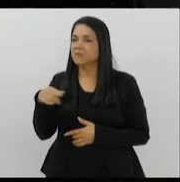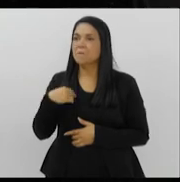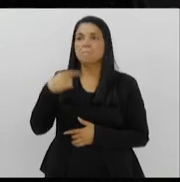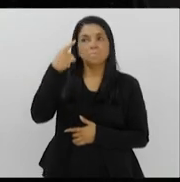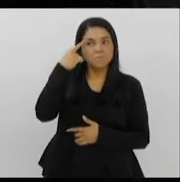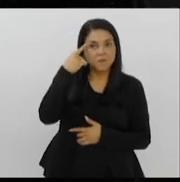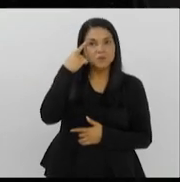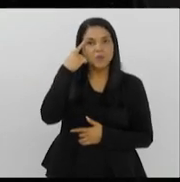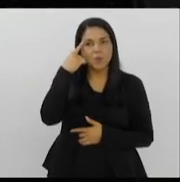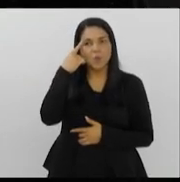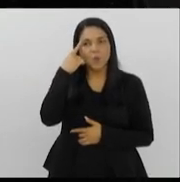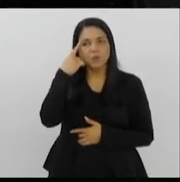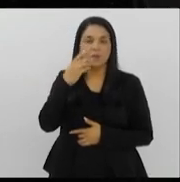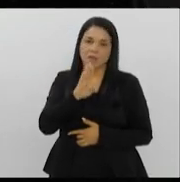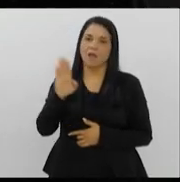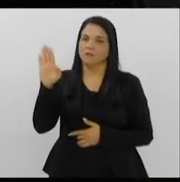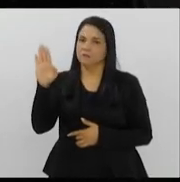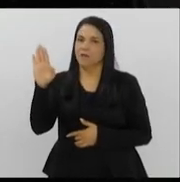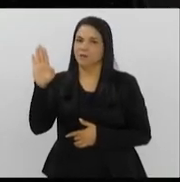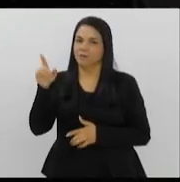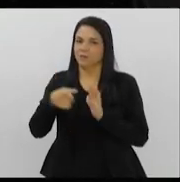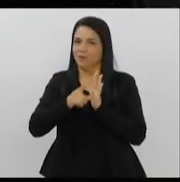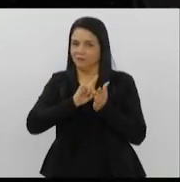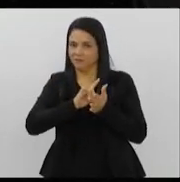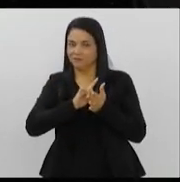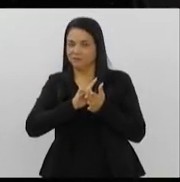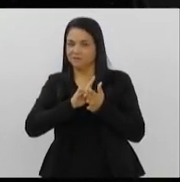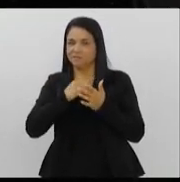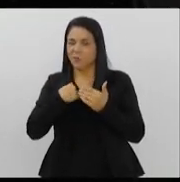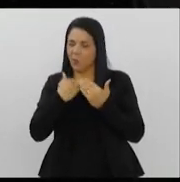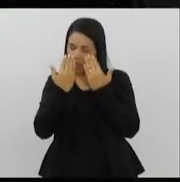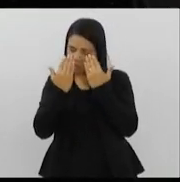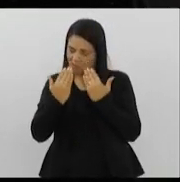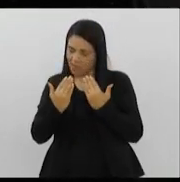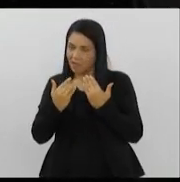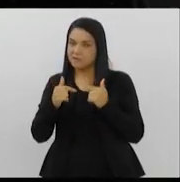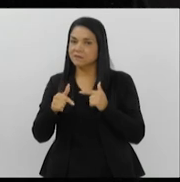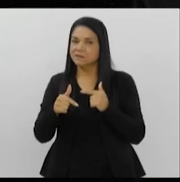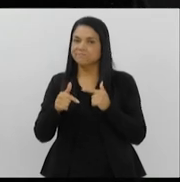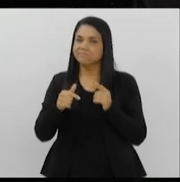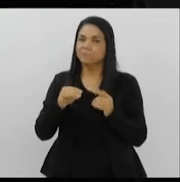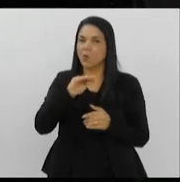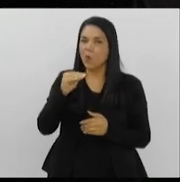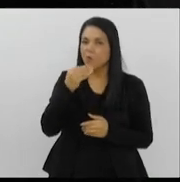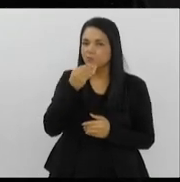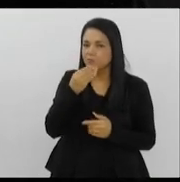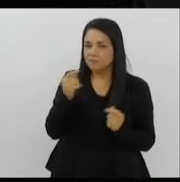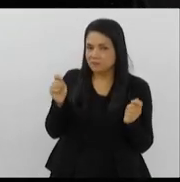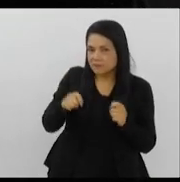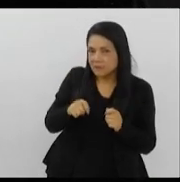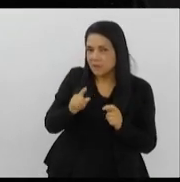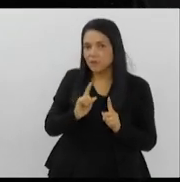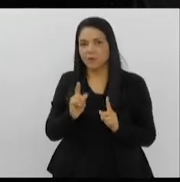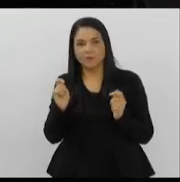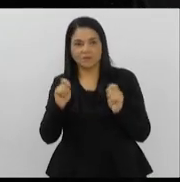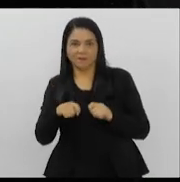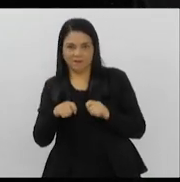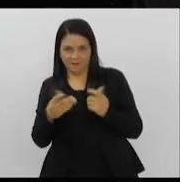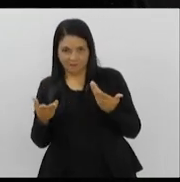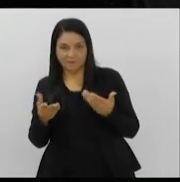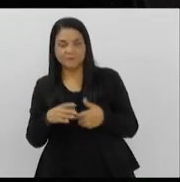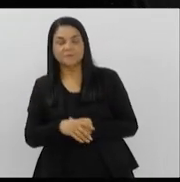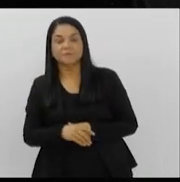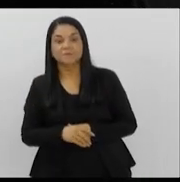hipótese, né? Tem que fazer sempre-se uma análise do momento, se é oportuno ou não. O que, na verdade,